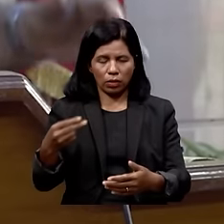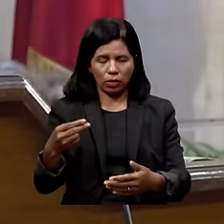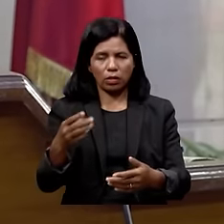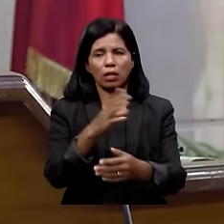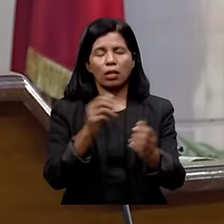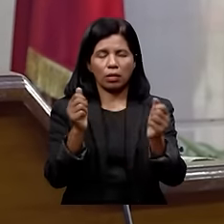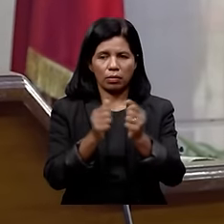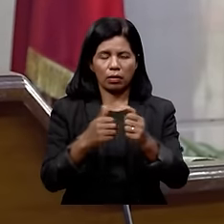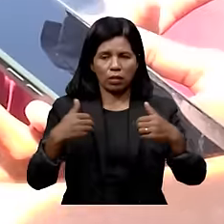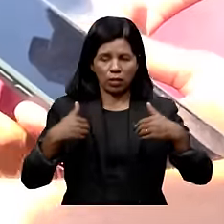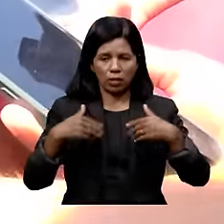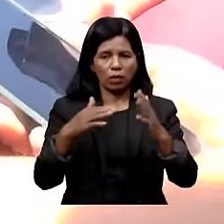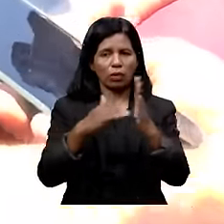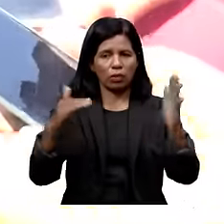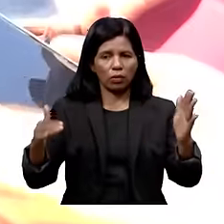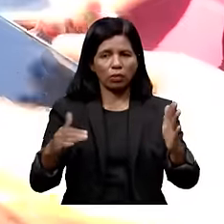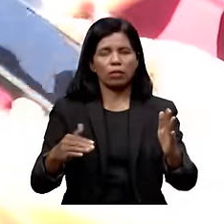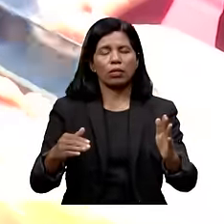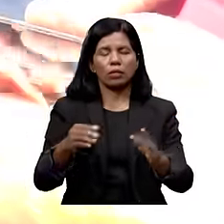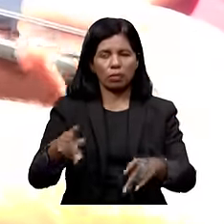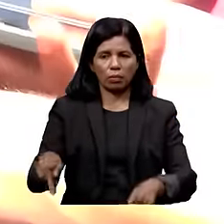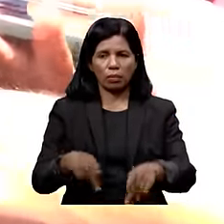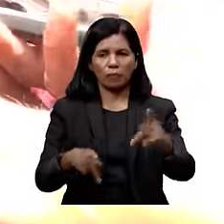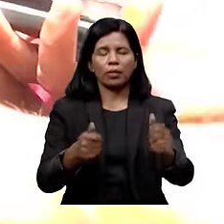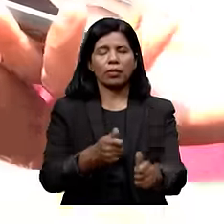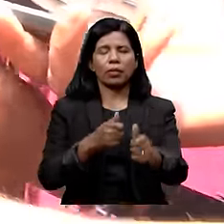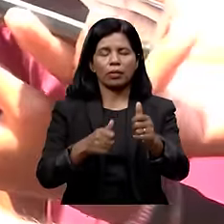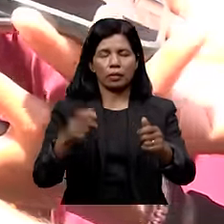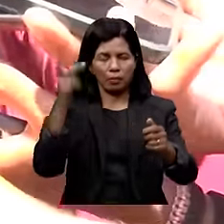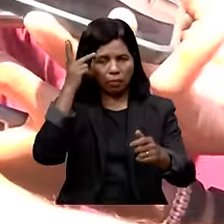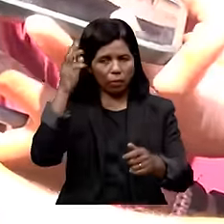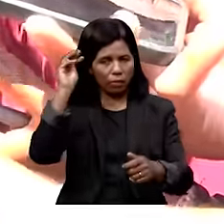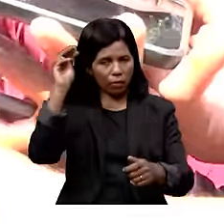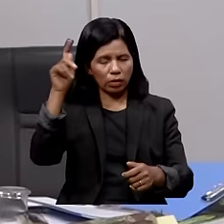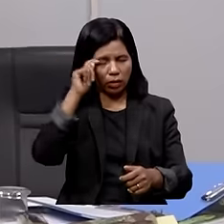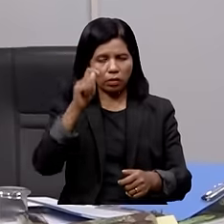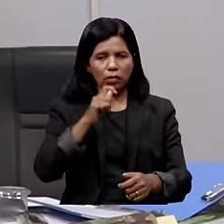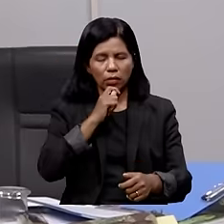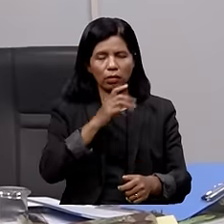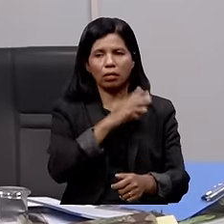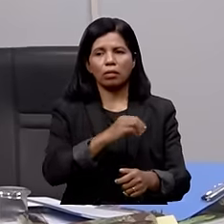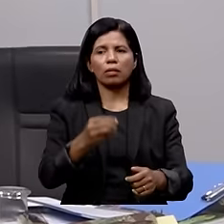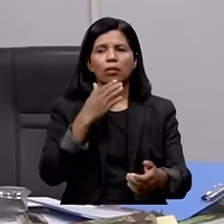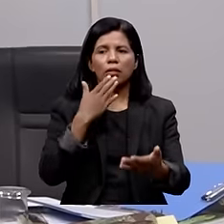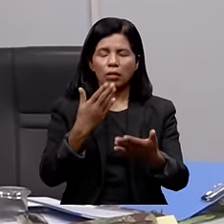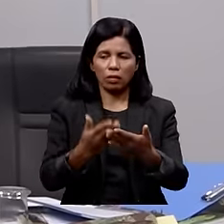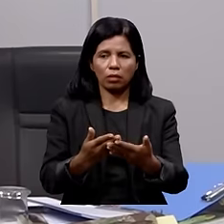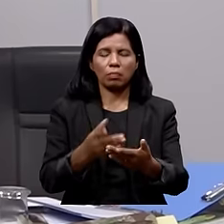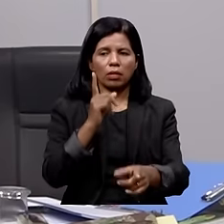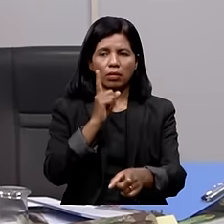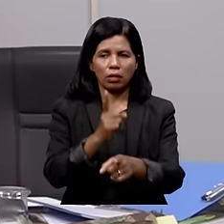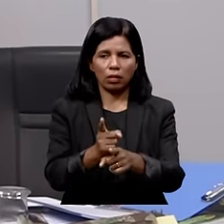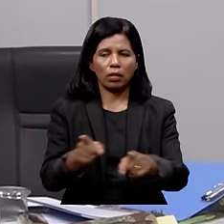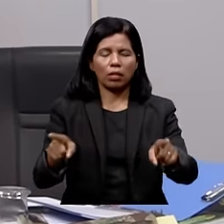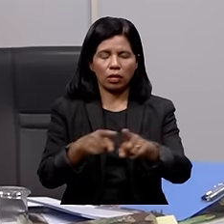a moço pró no contra e a público. No neto ir ex-Primeiro-Ministro Taormatan Rua, reconciliação e de nebe los,